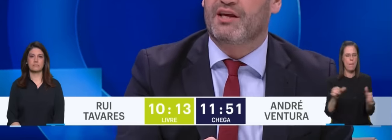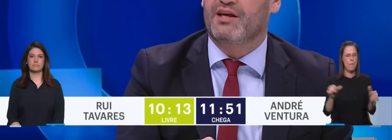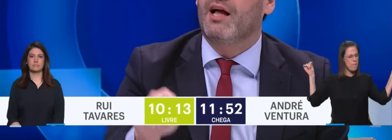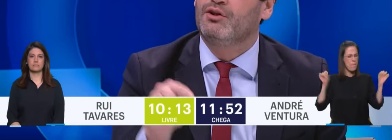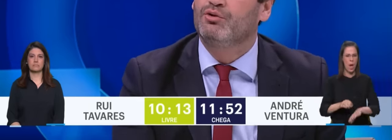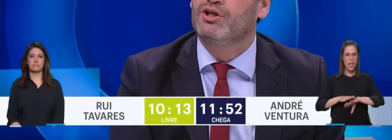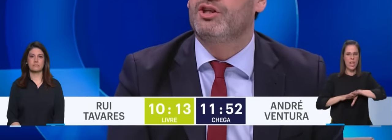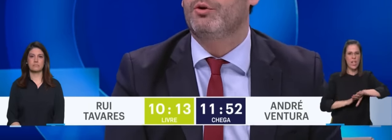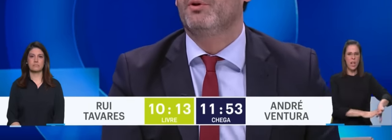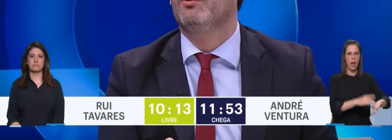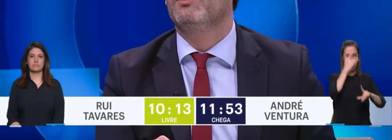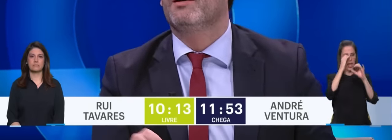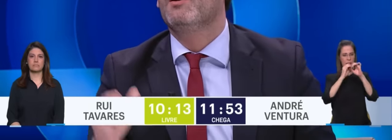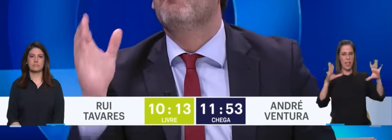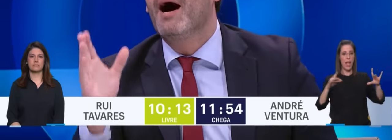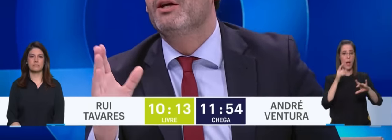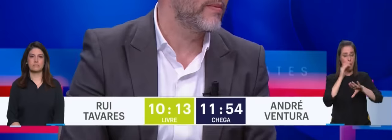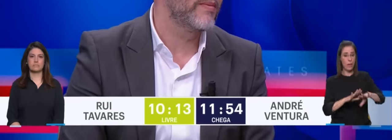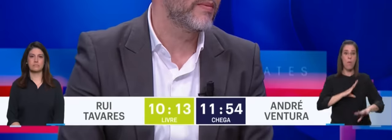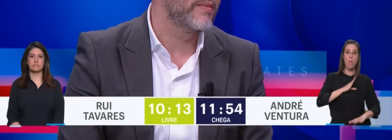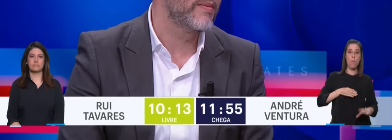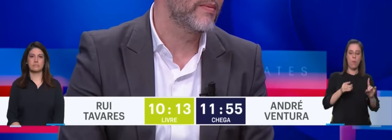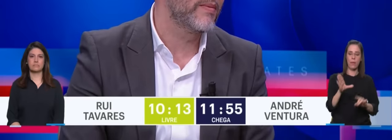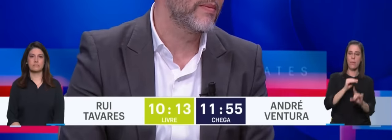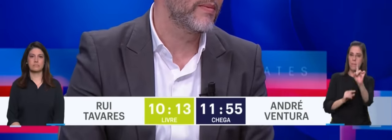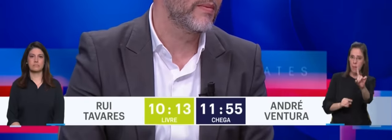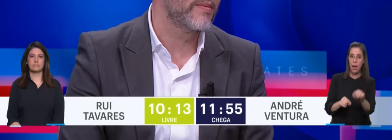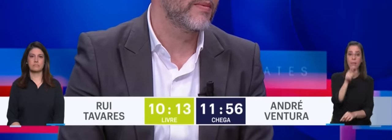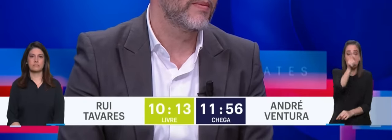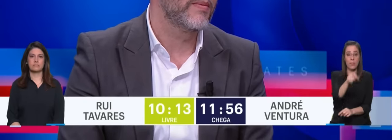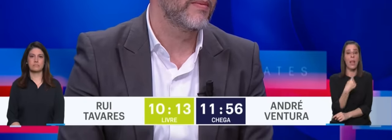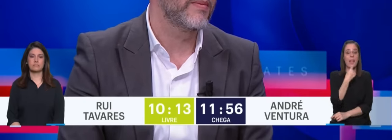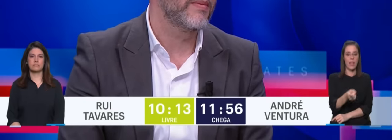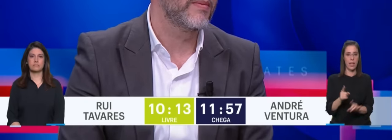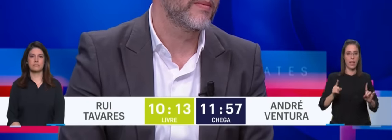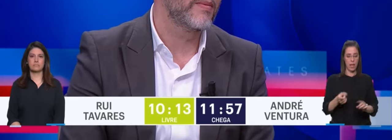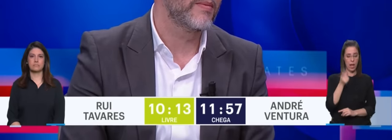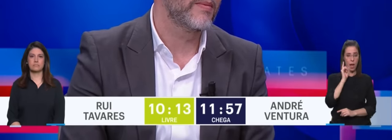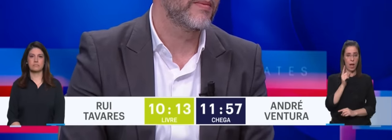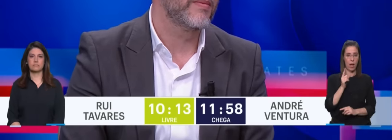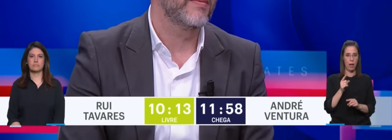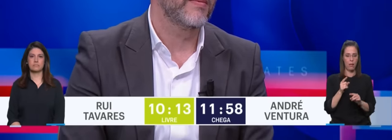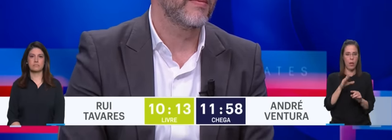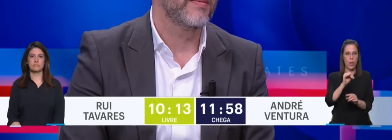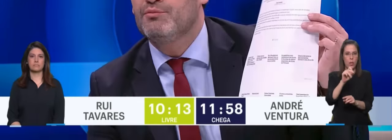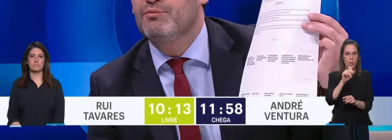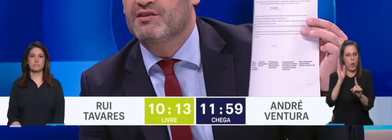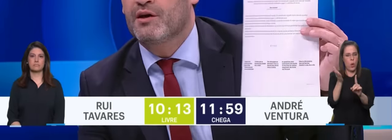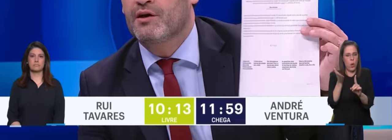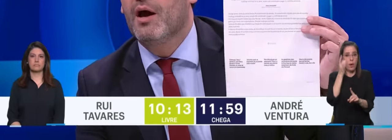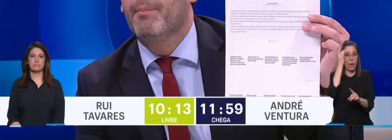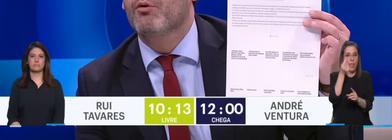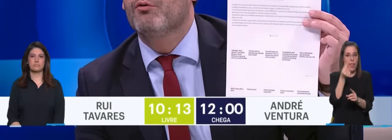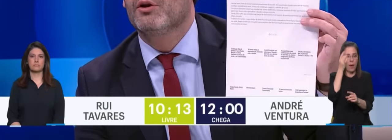de esquerda radical de ideologia de género pelo mundo inteiro mais Rui Tavares o Rui Tavares disse que a autoridade aliás sores foi condenado por crimes